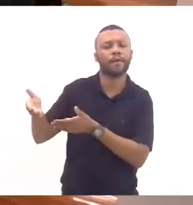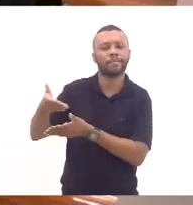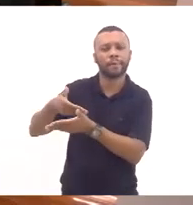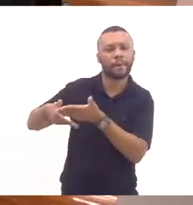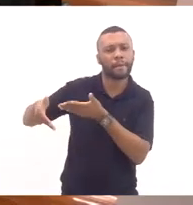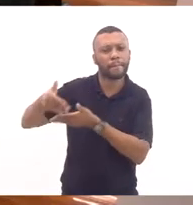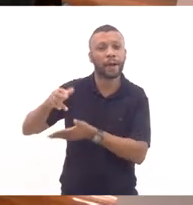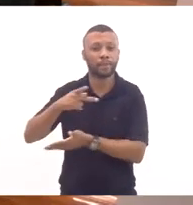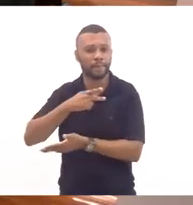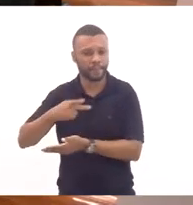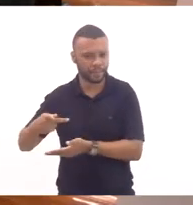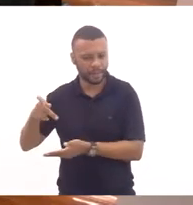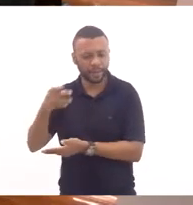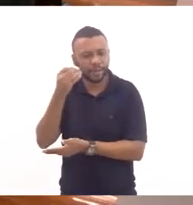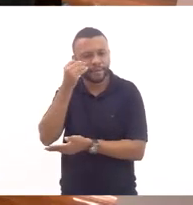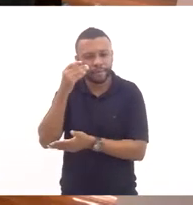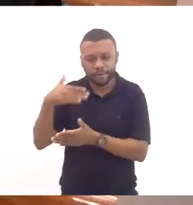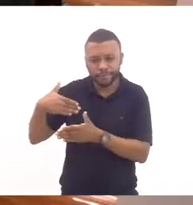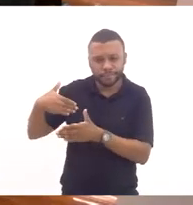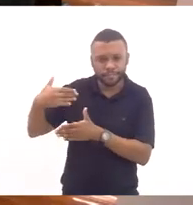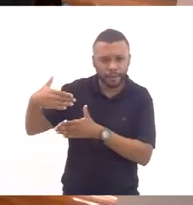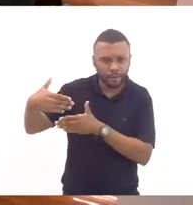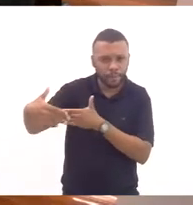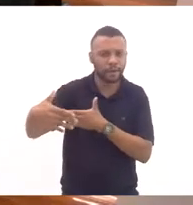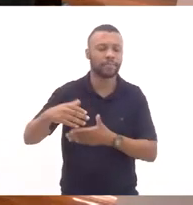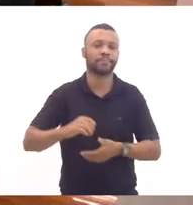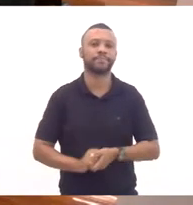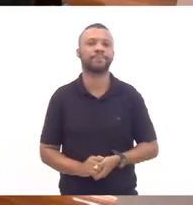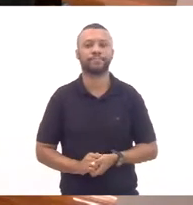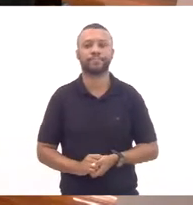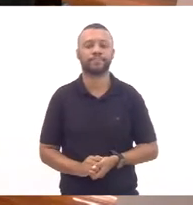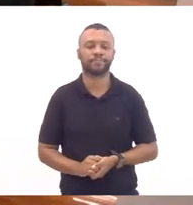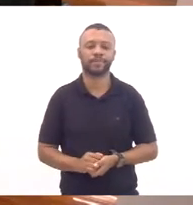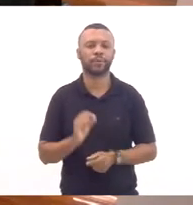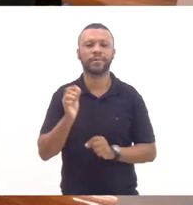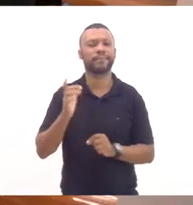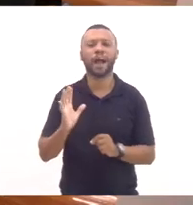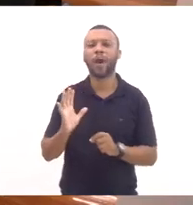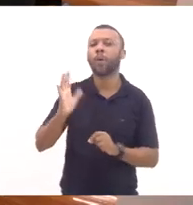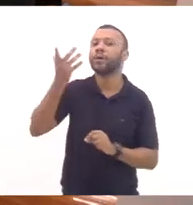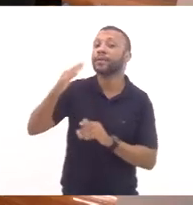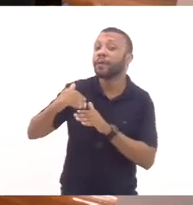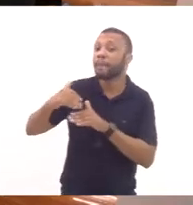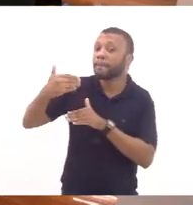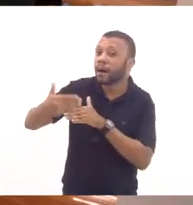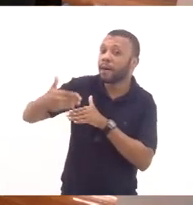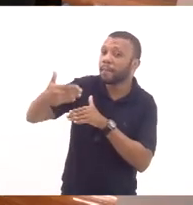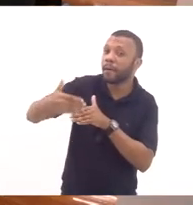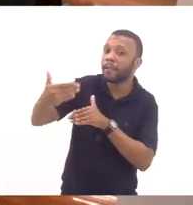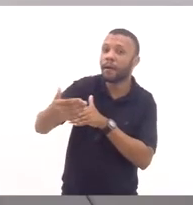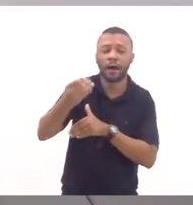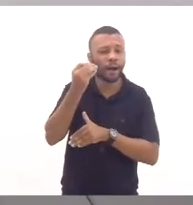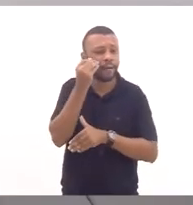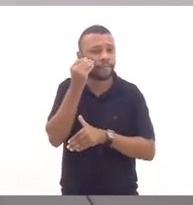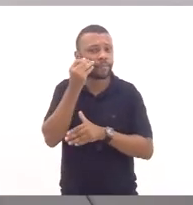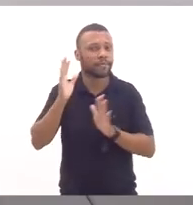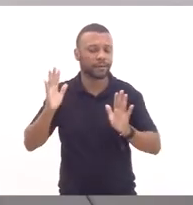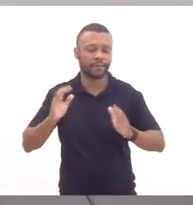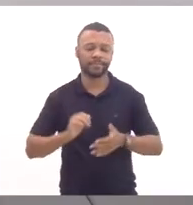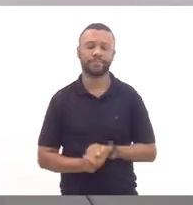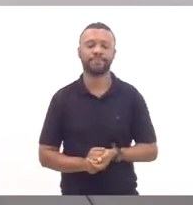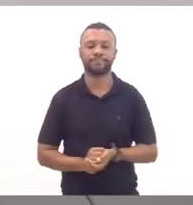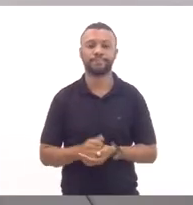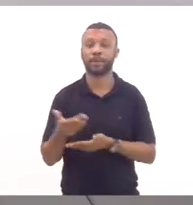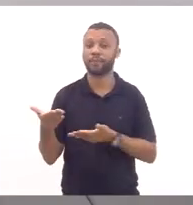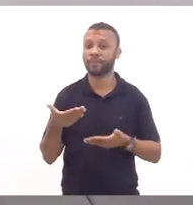Vamos lá. Ver as cenas dos próximos capítulos, Bárbara. Vamos ver. Convidar o nosso